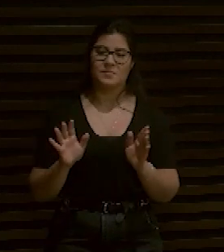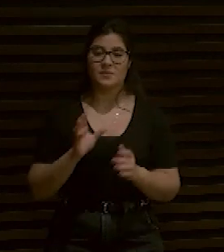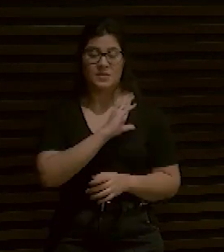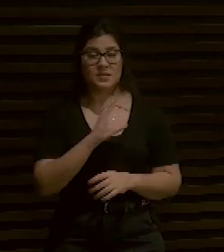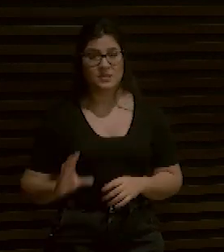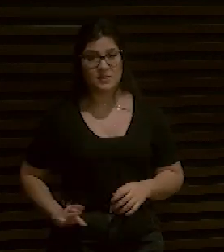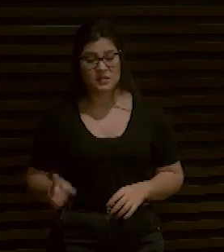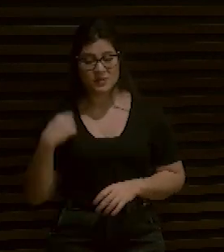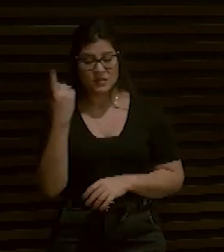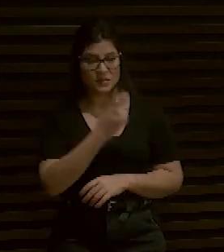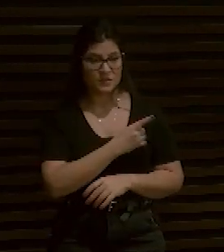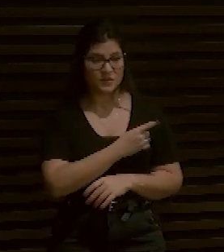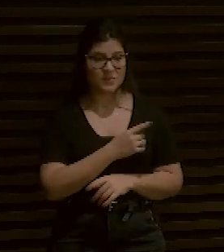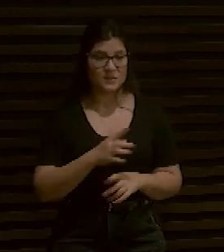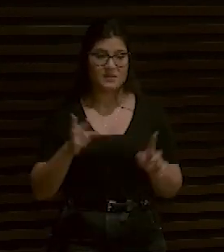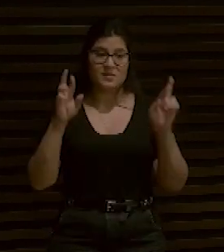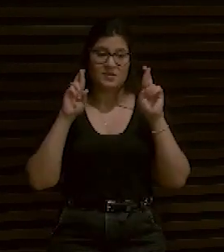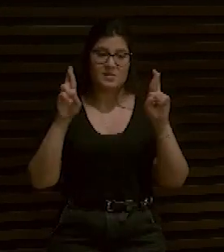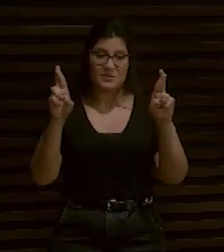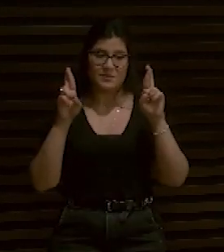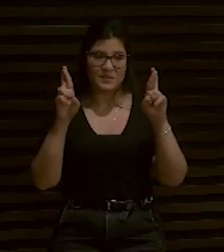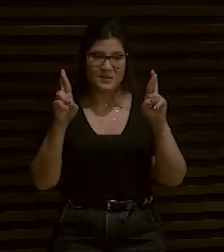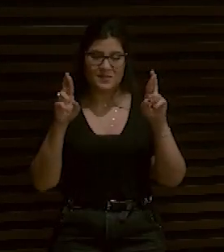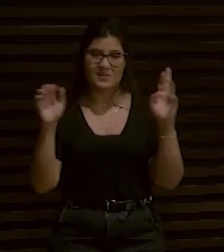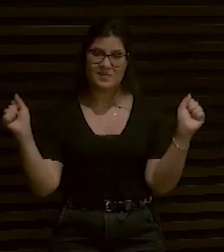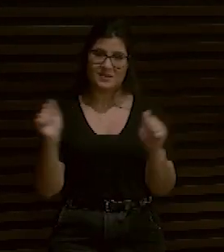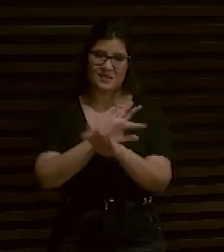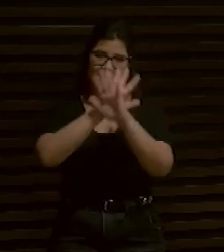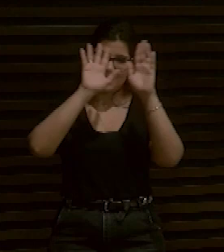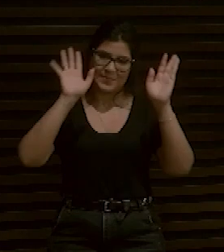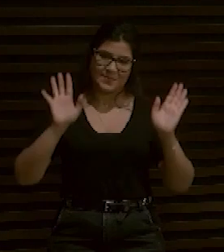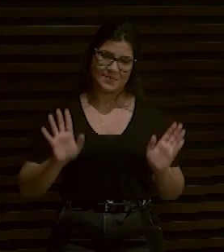Cristo em nós é a esperança da glória.